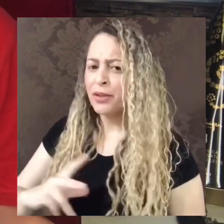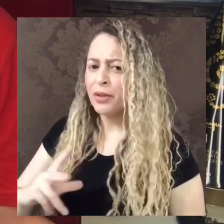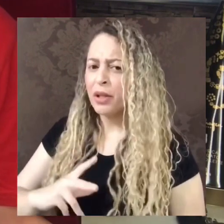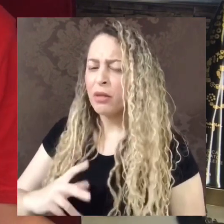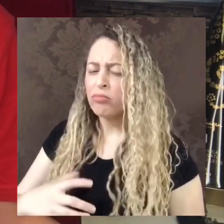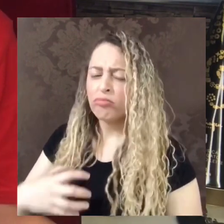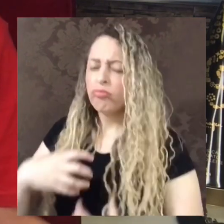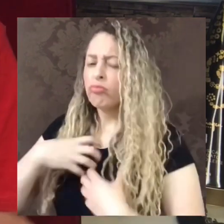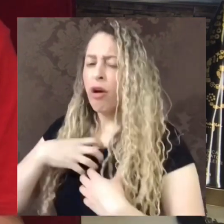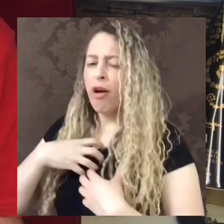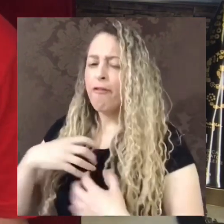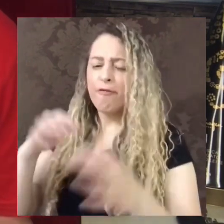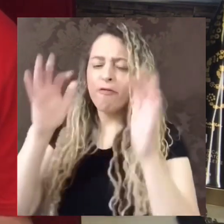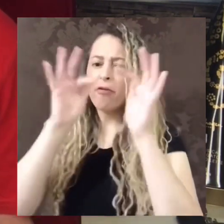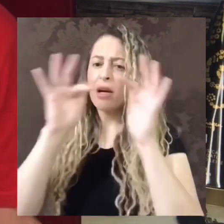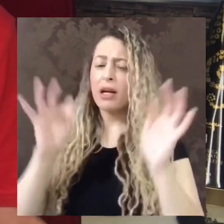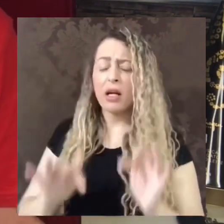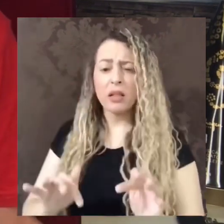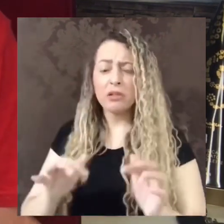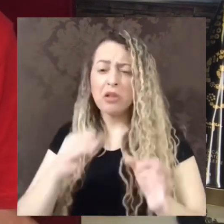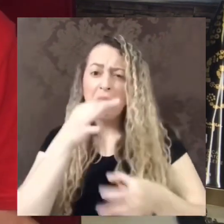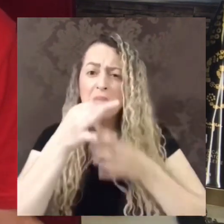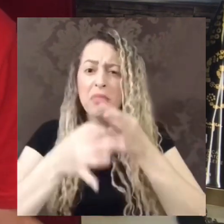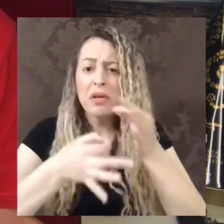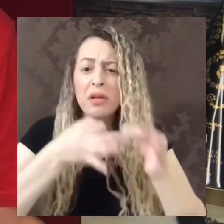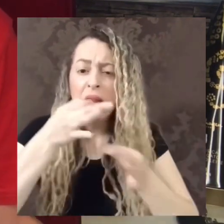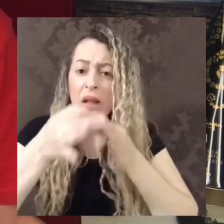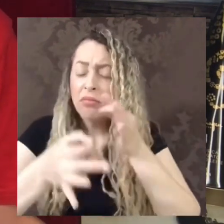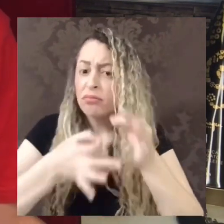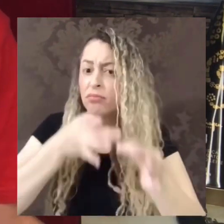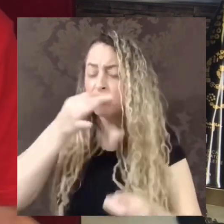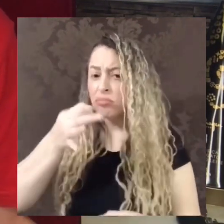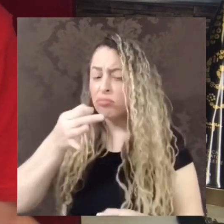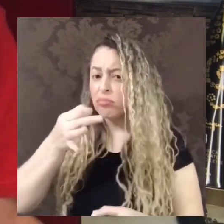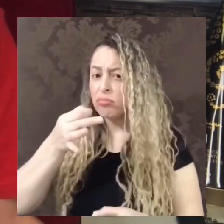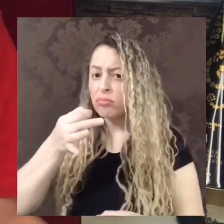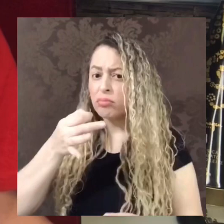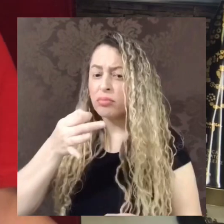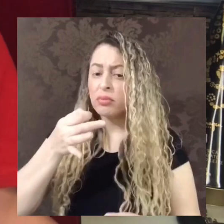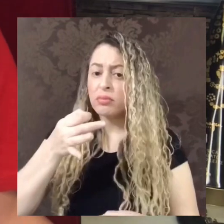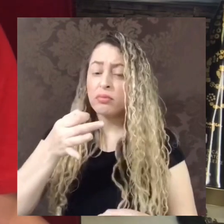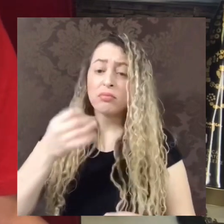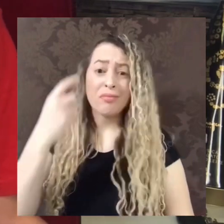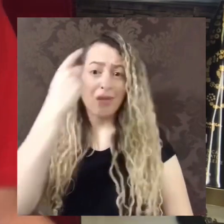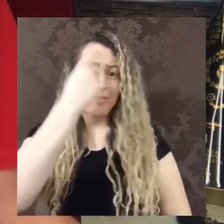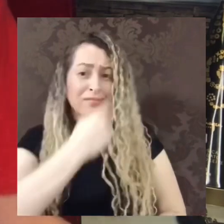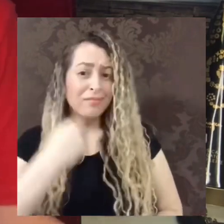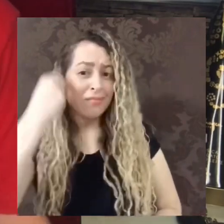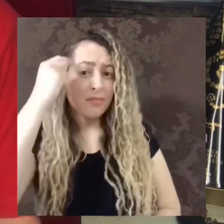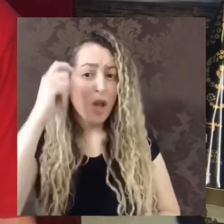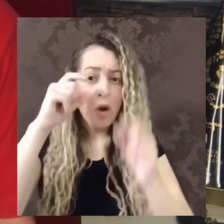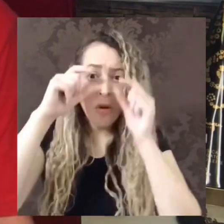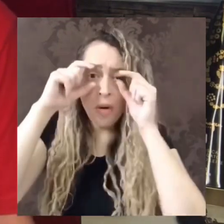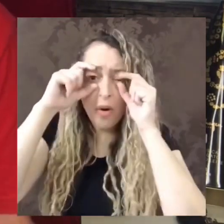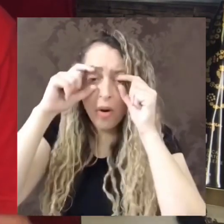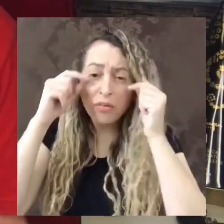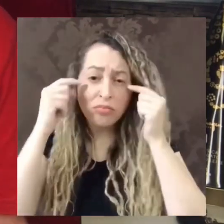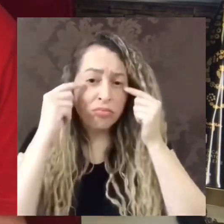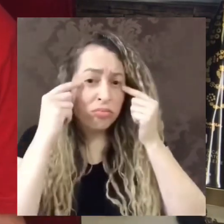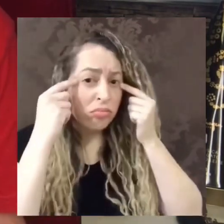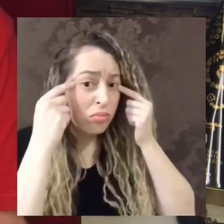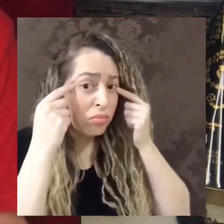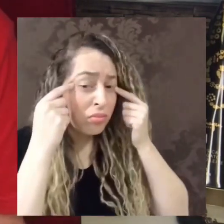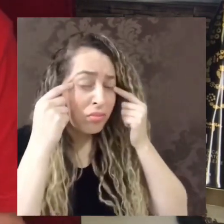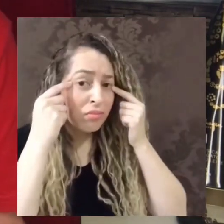seu jeito singular de ser feliz, de viver e de enxergar. Seus olhos são maiores